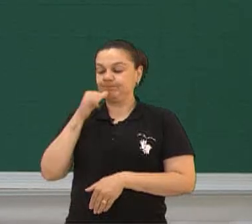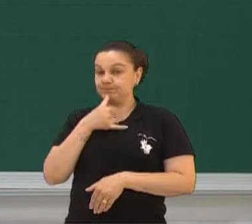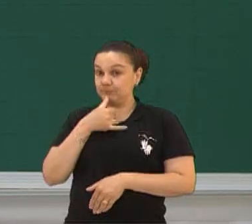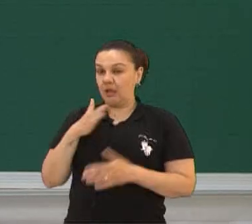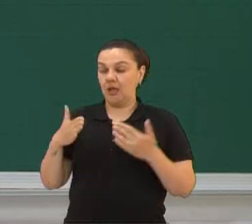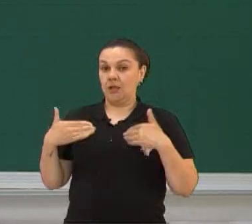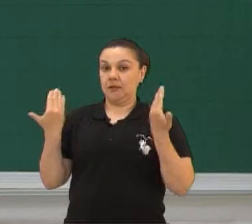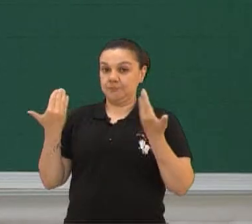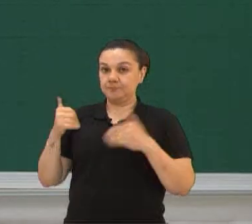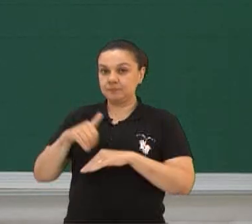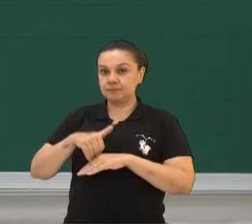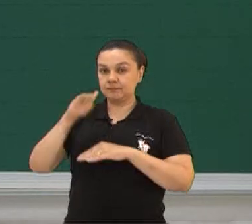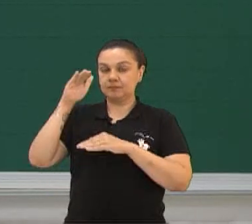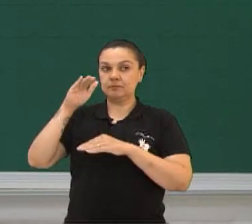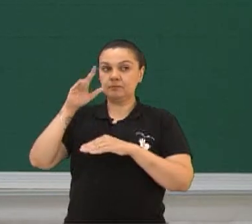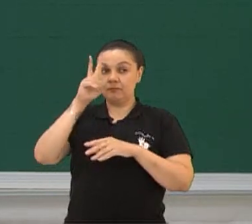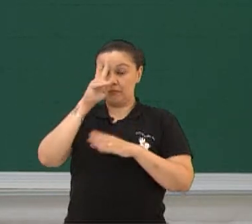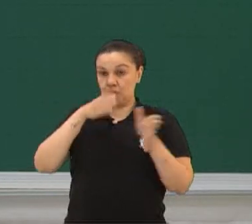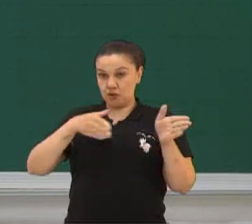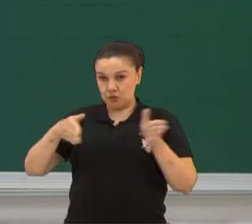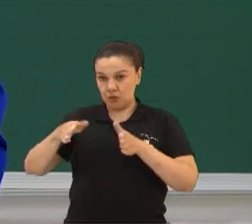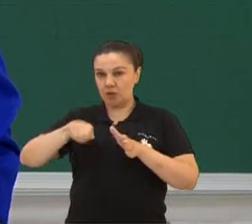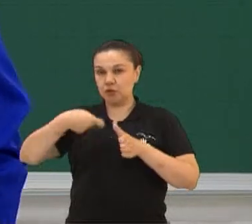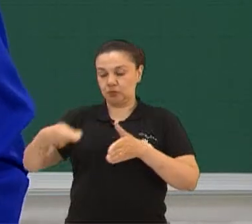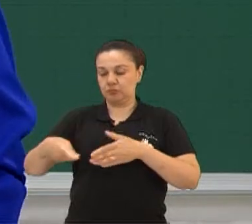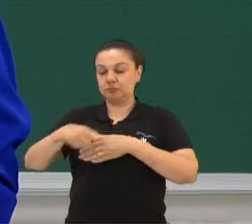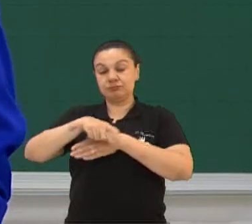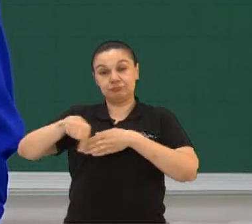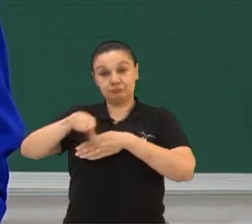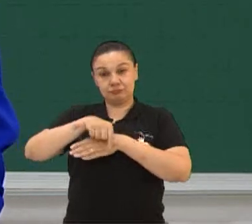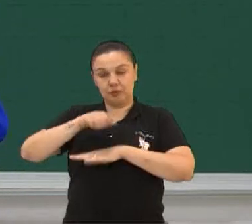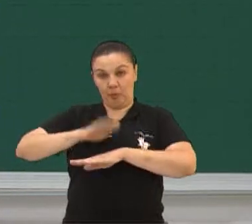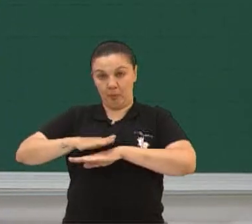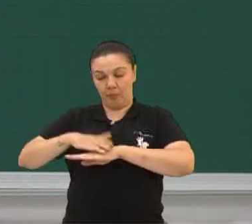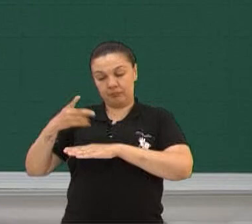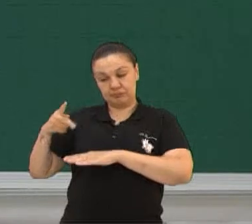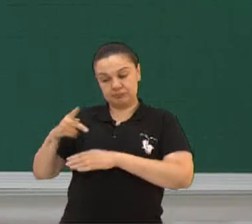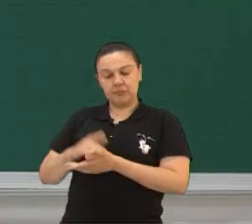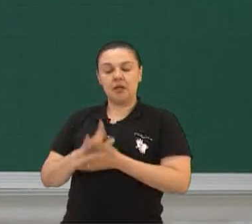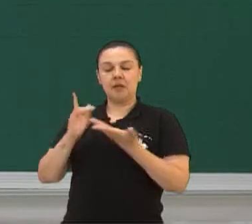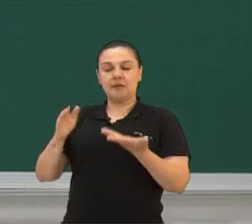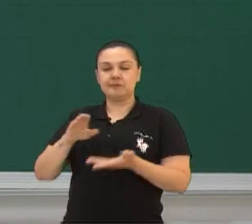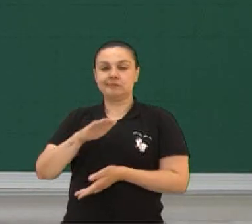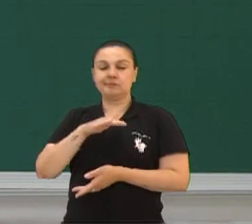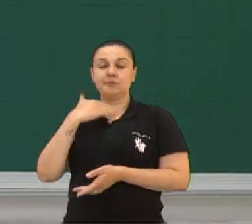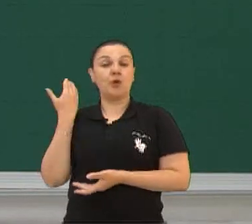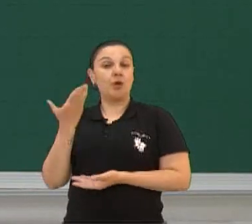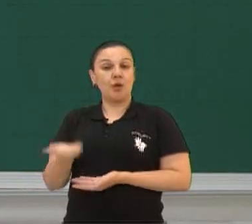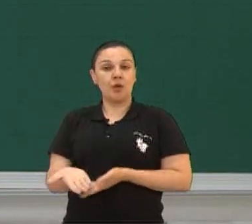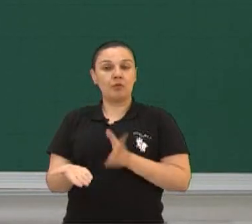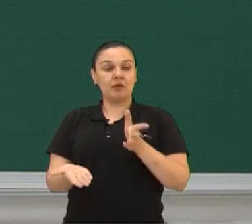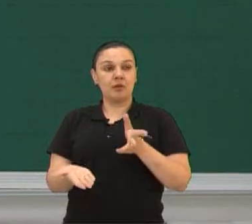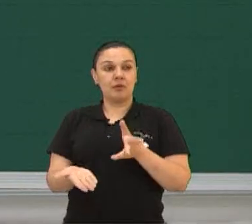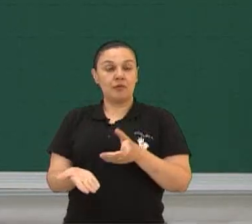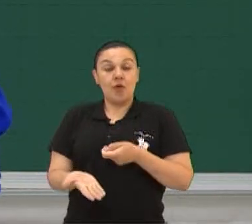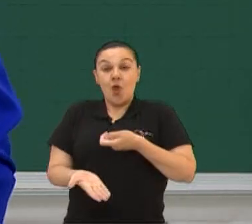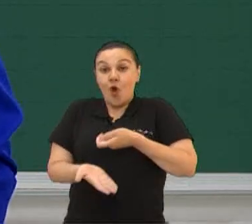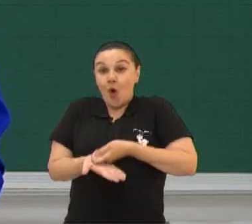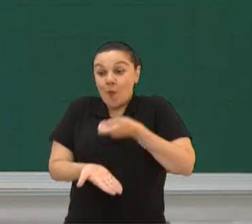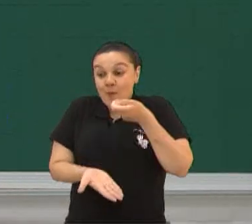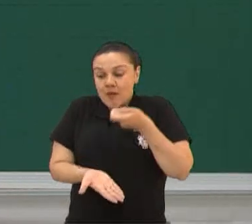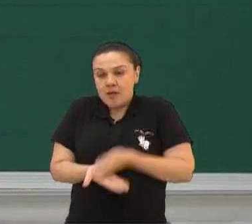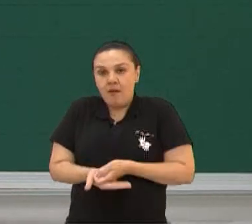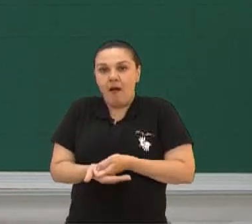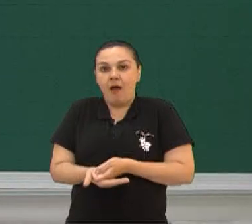aí mais dados sobre a biografia dele, vocês vão ver que ele teve uma morte trágica. Ele foi obrigado a cometer suicídio,